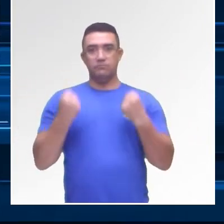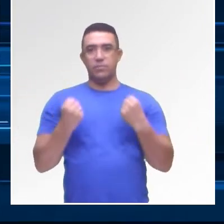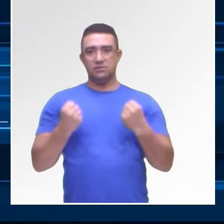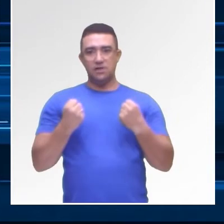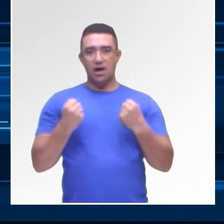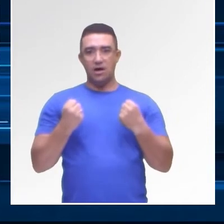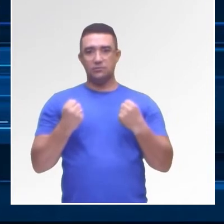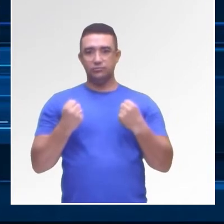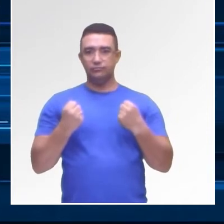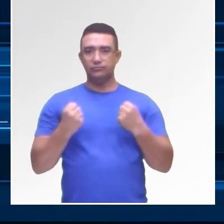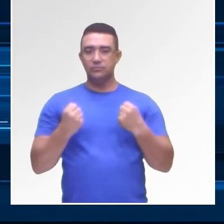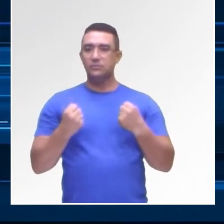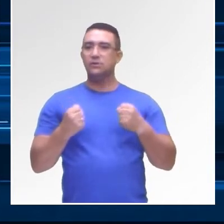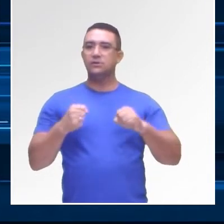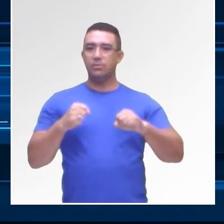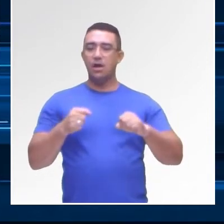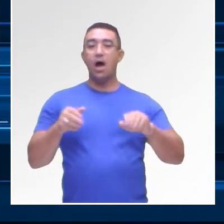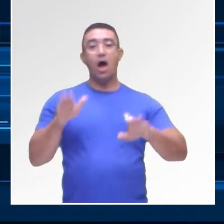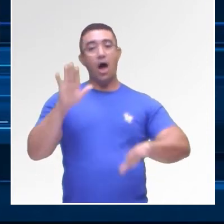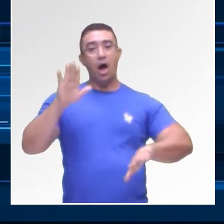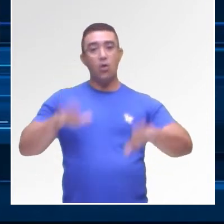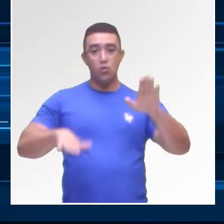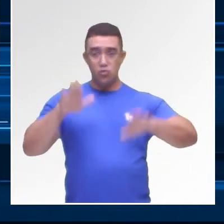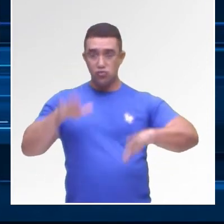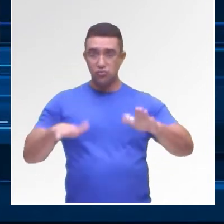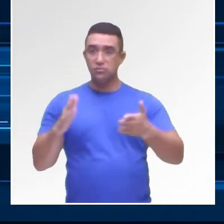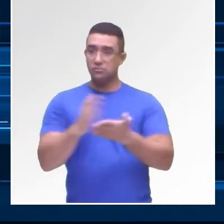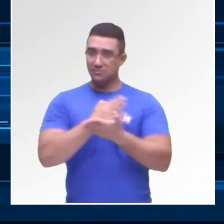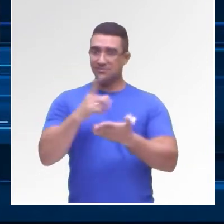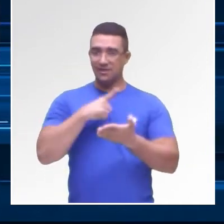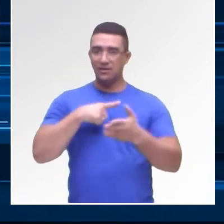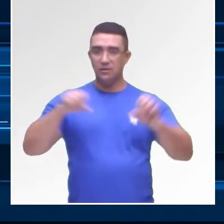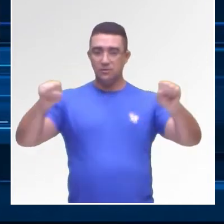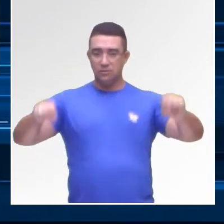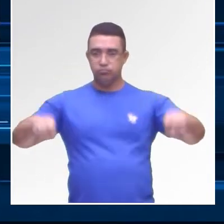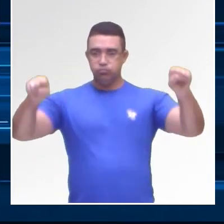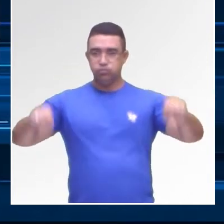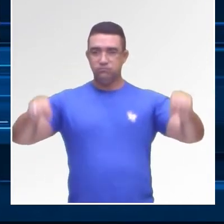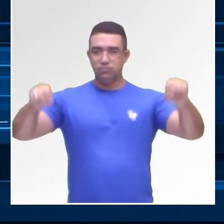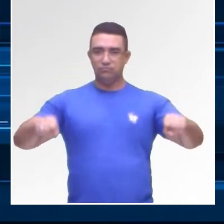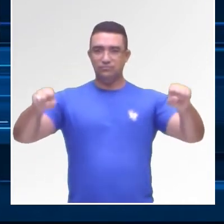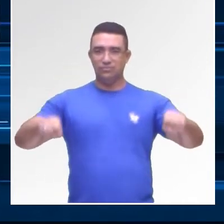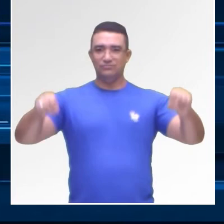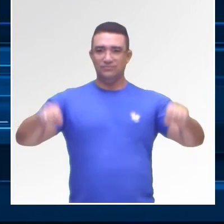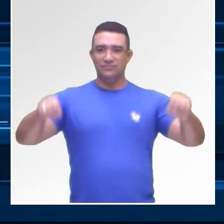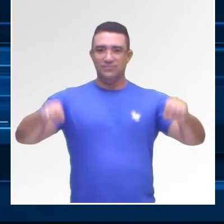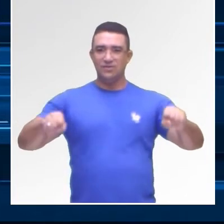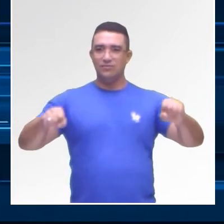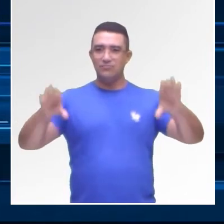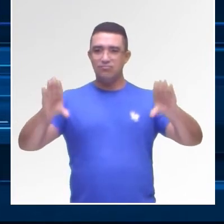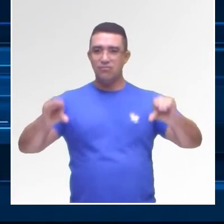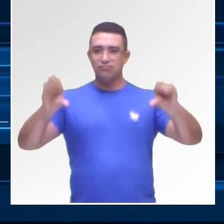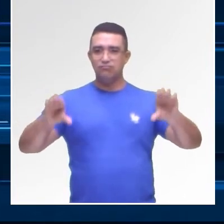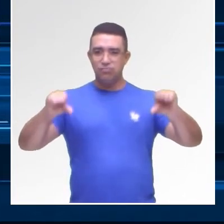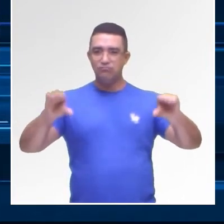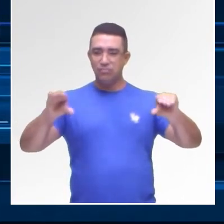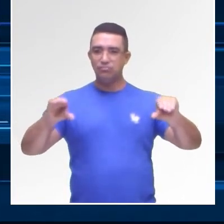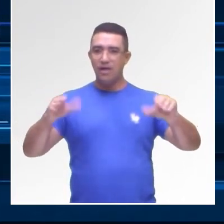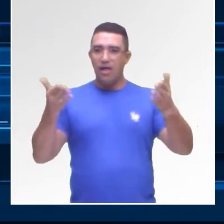sistema de amortecimento aqui no guidão, né, para também tornar mais macio